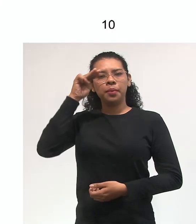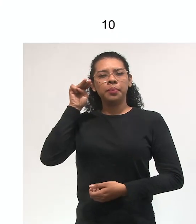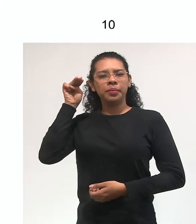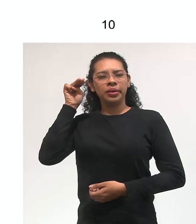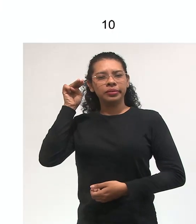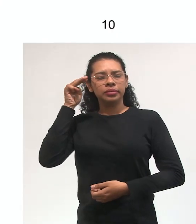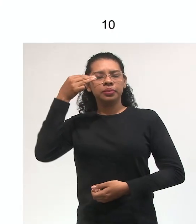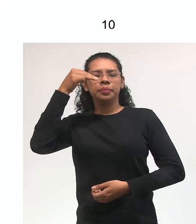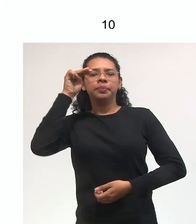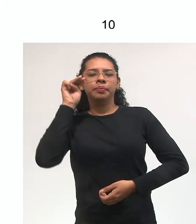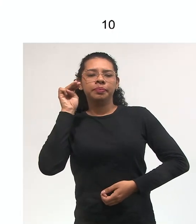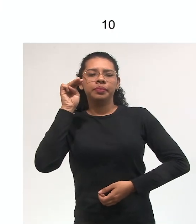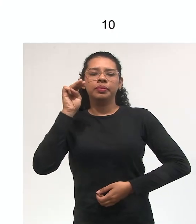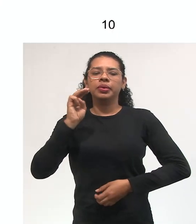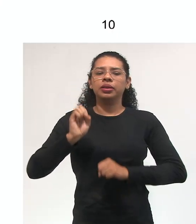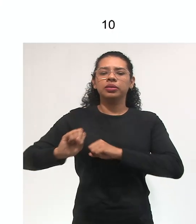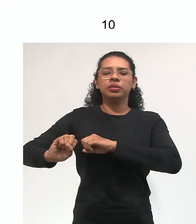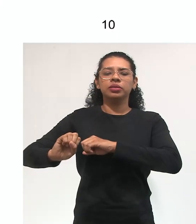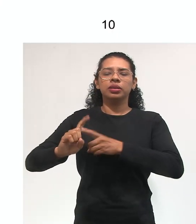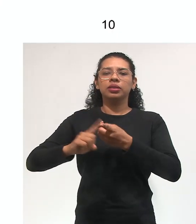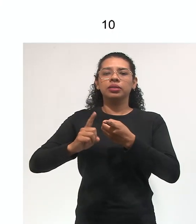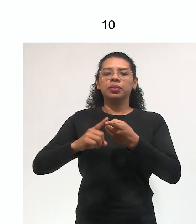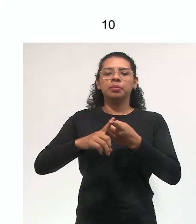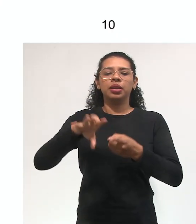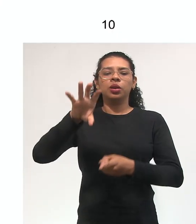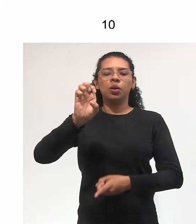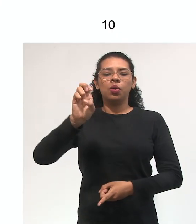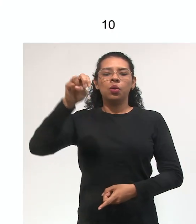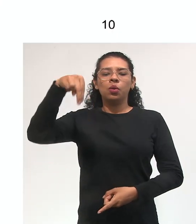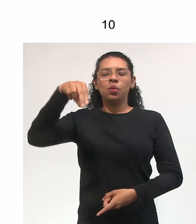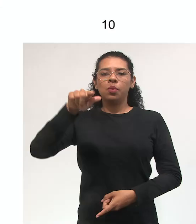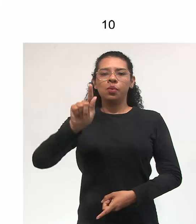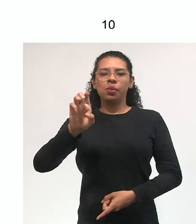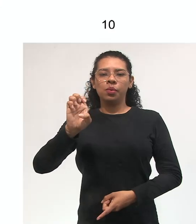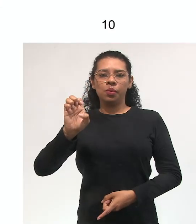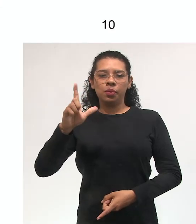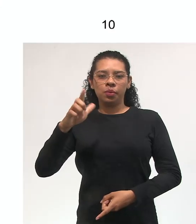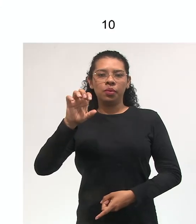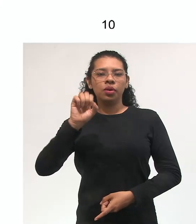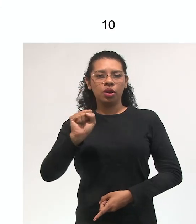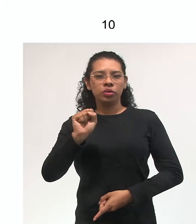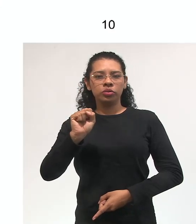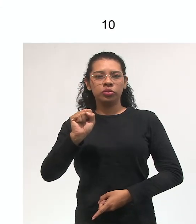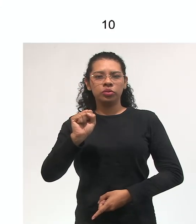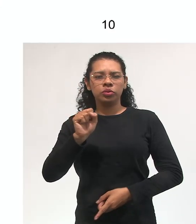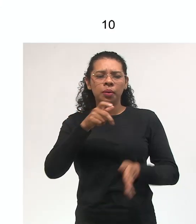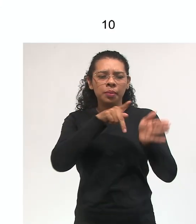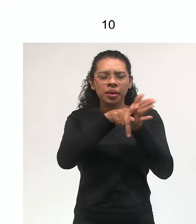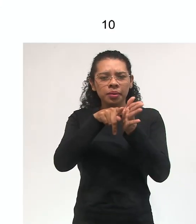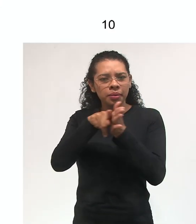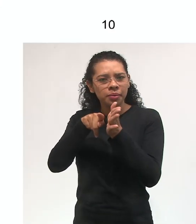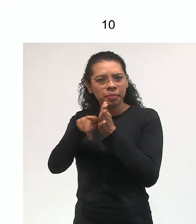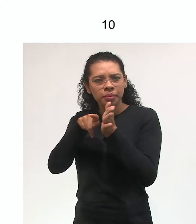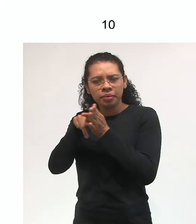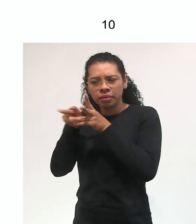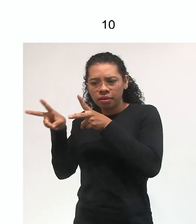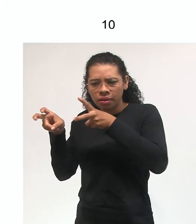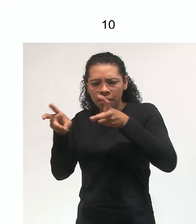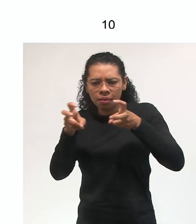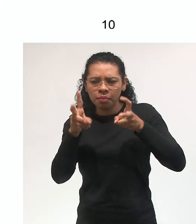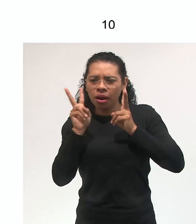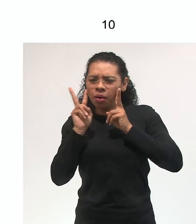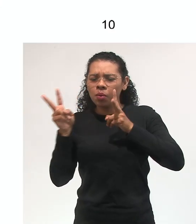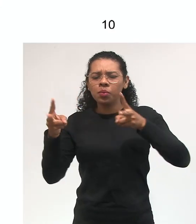Marx e Hegel, vamos aqui no slide acompanhar. Fazendo uma análise da situação dos filhos dos operários